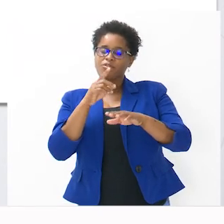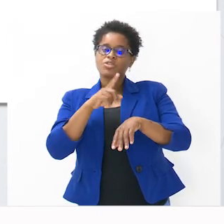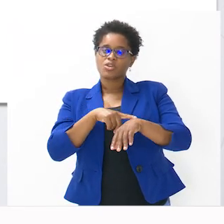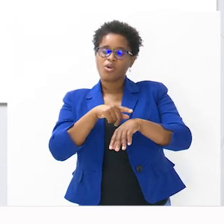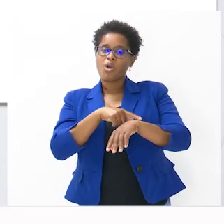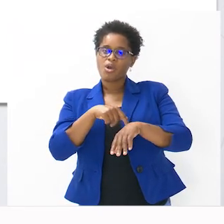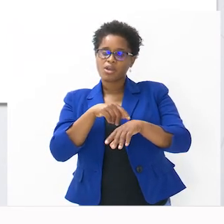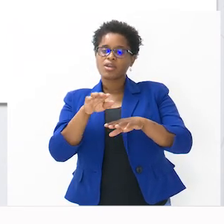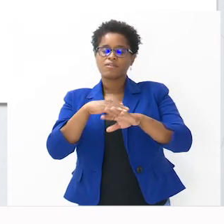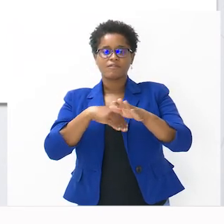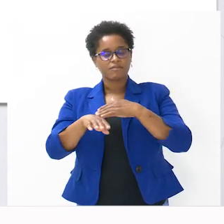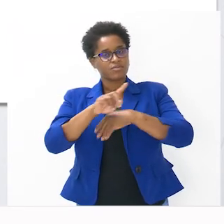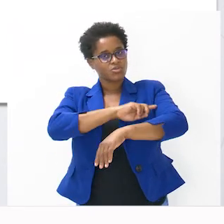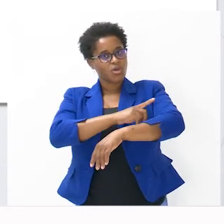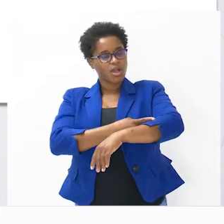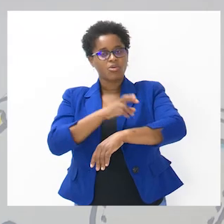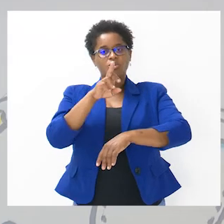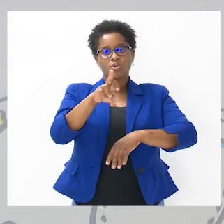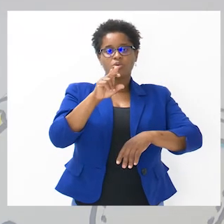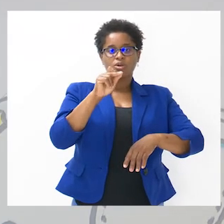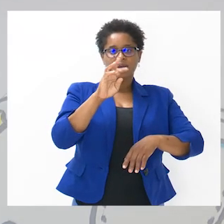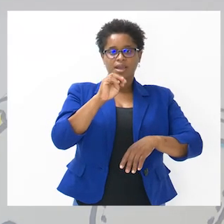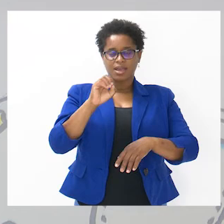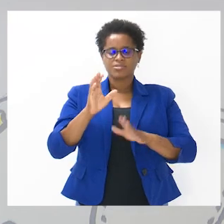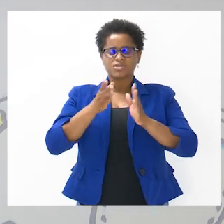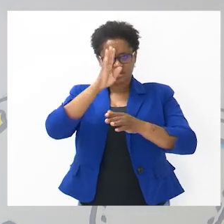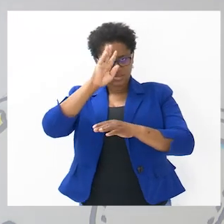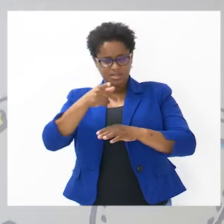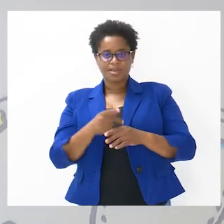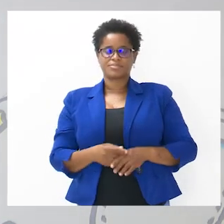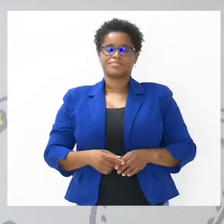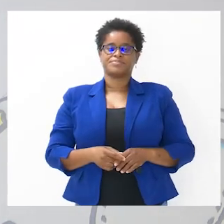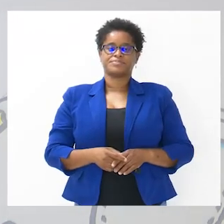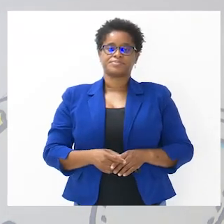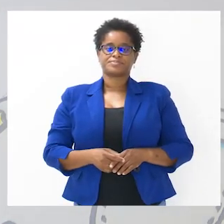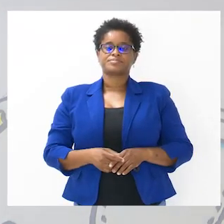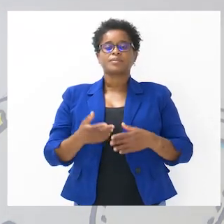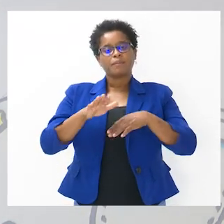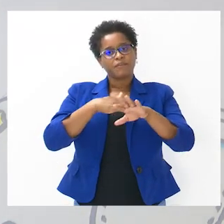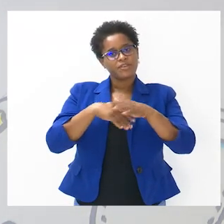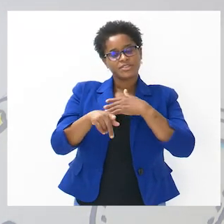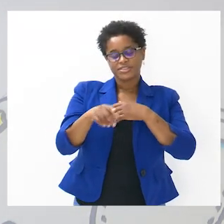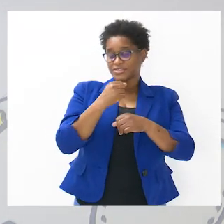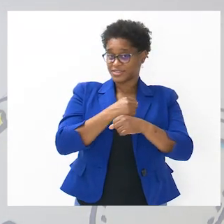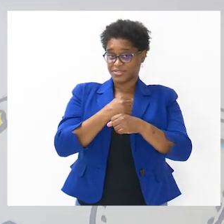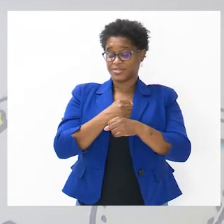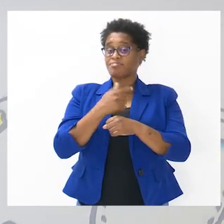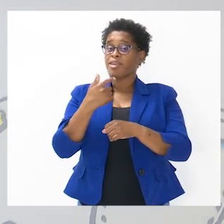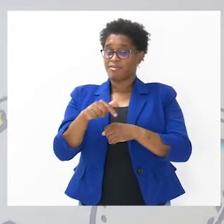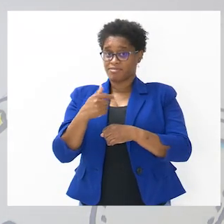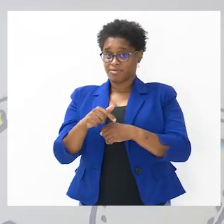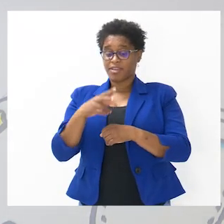que formam um ângulo raso. Já sabem que para fazer esse exercício tem